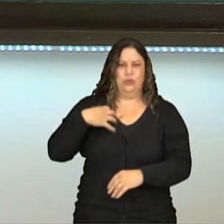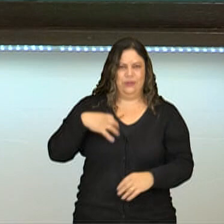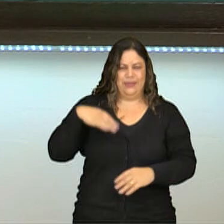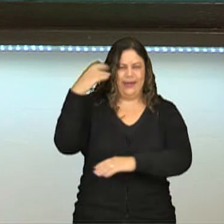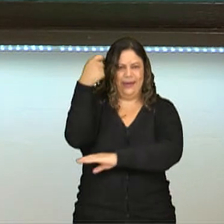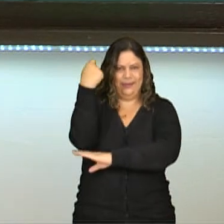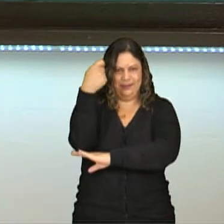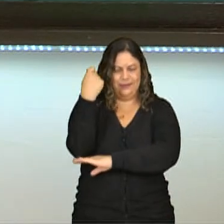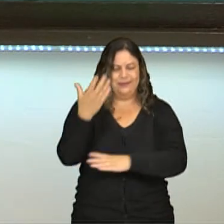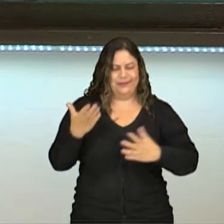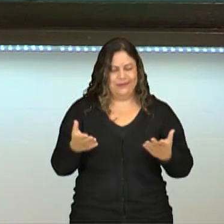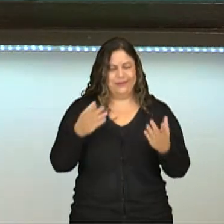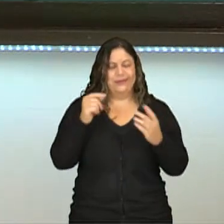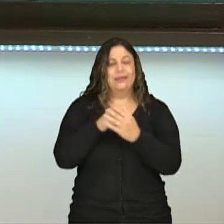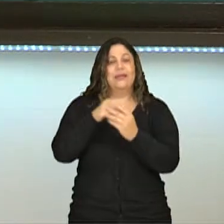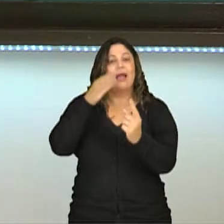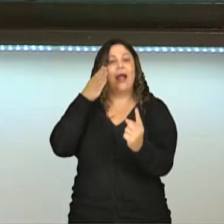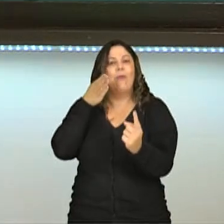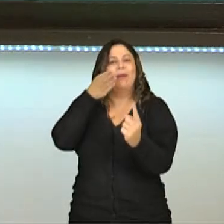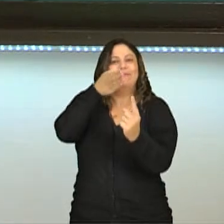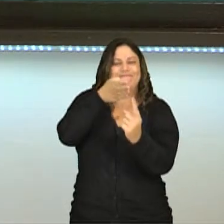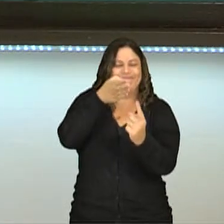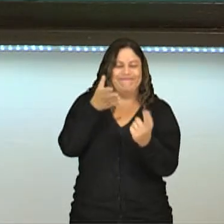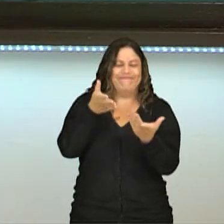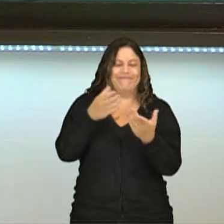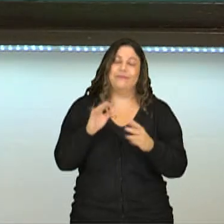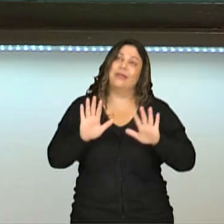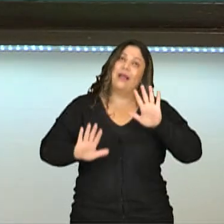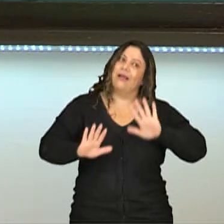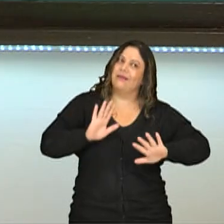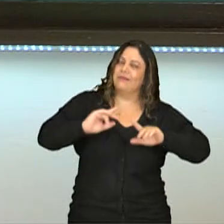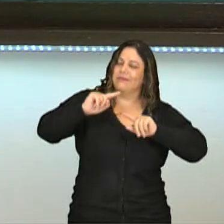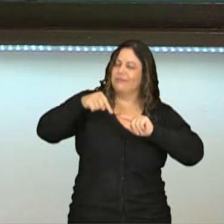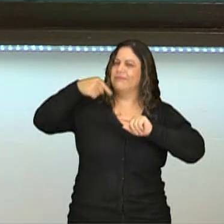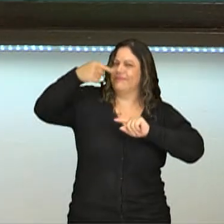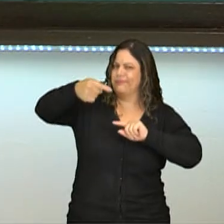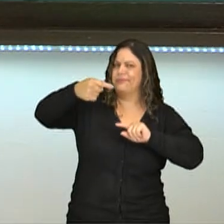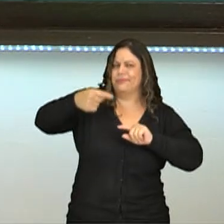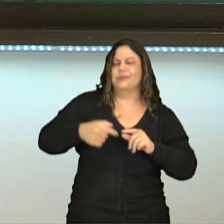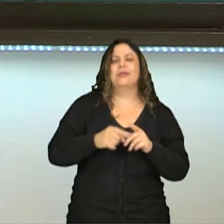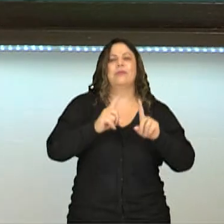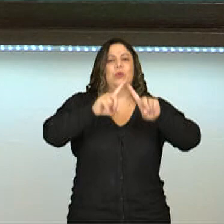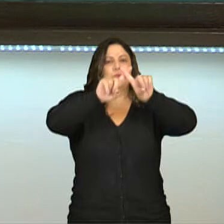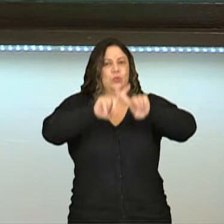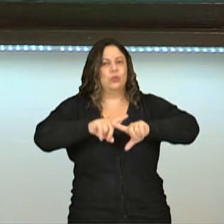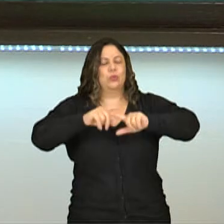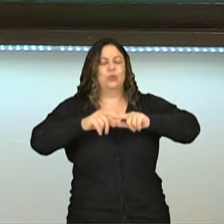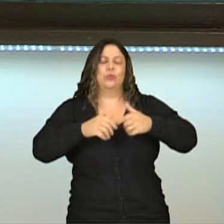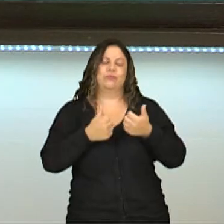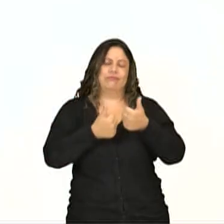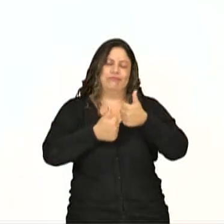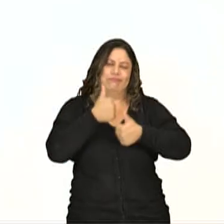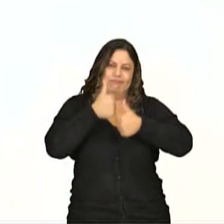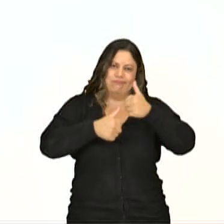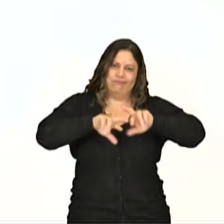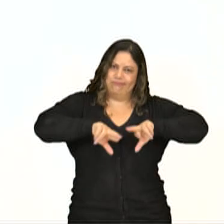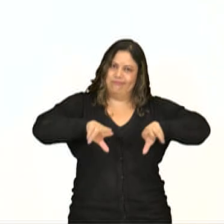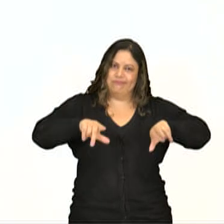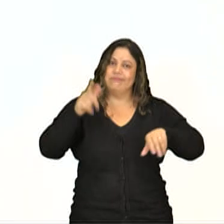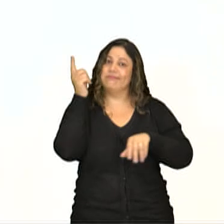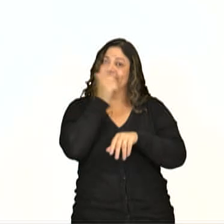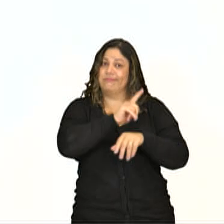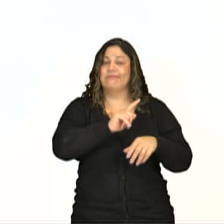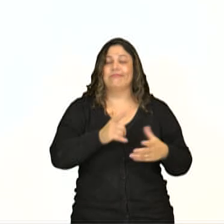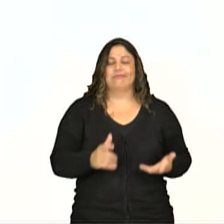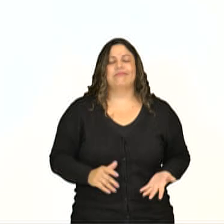meta, quem sabe, depois dos Jogos de Tóquio, a gente consiga ter essa alegria de noticiar isso. Aqui